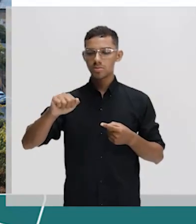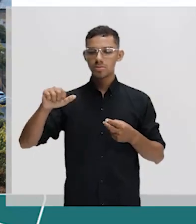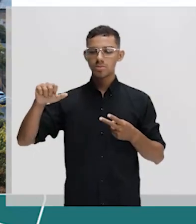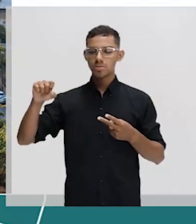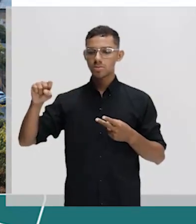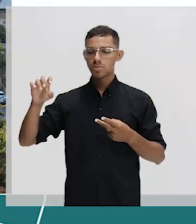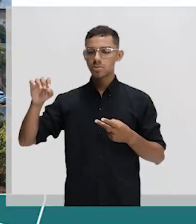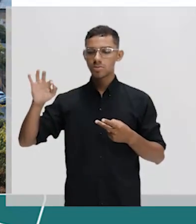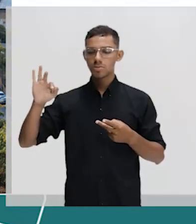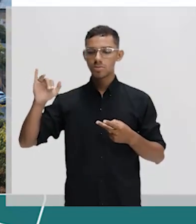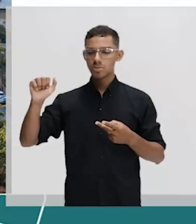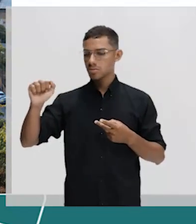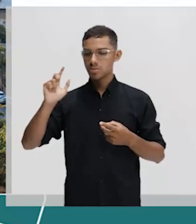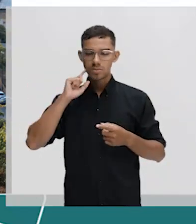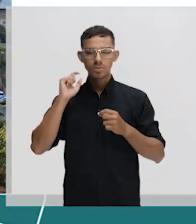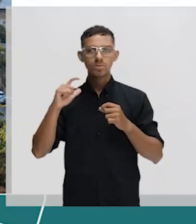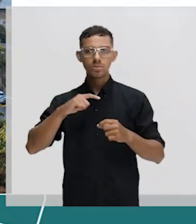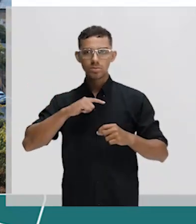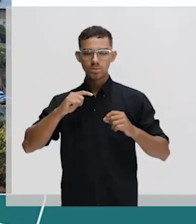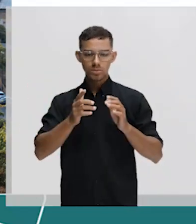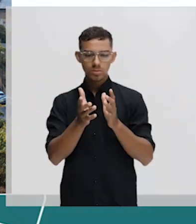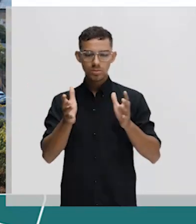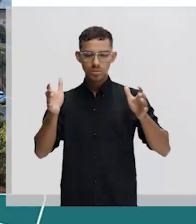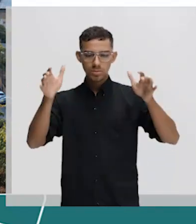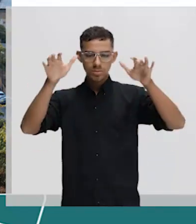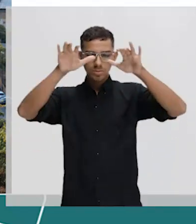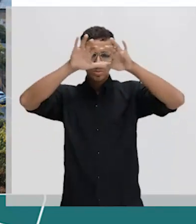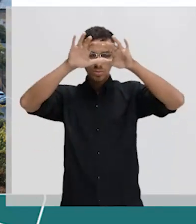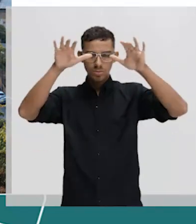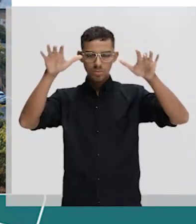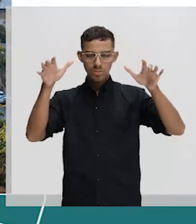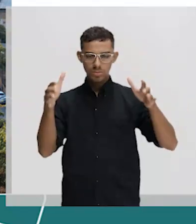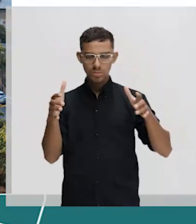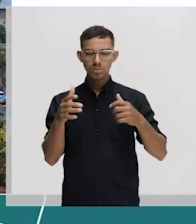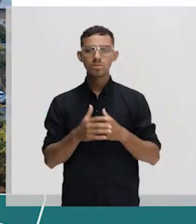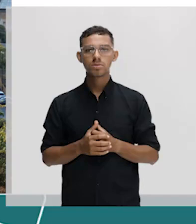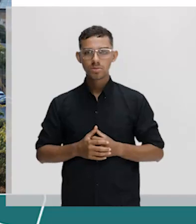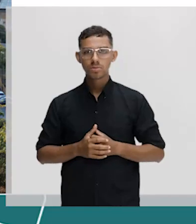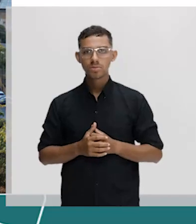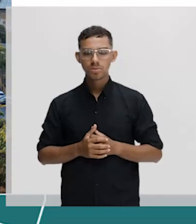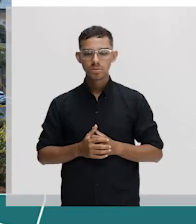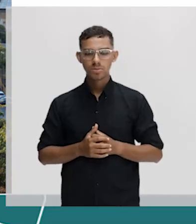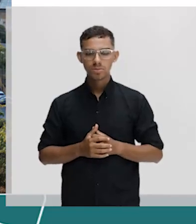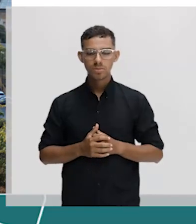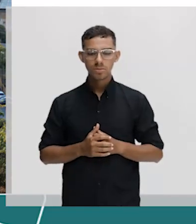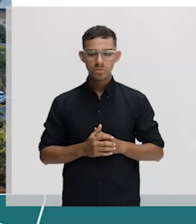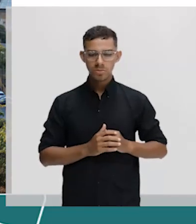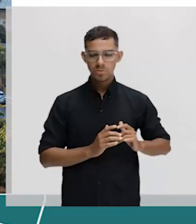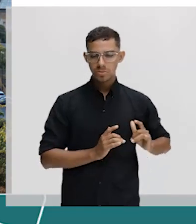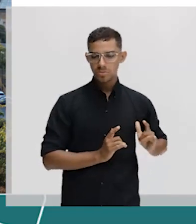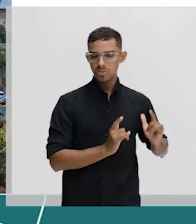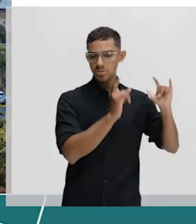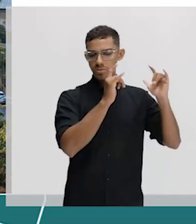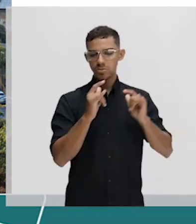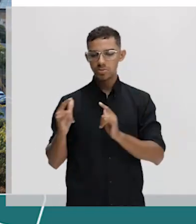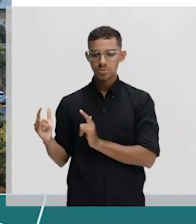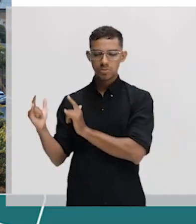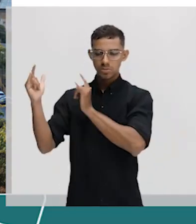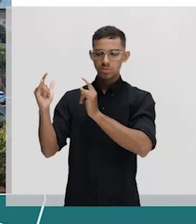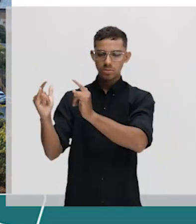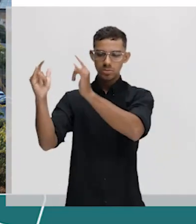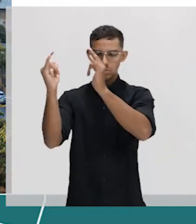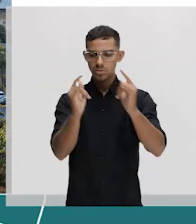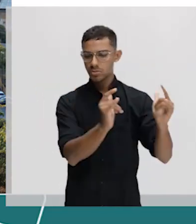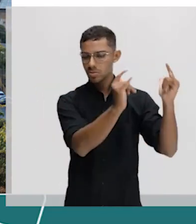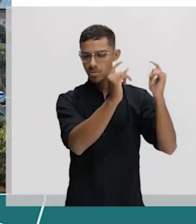base quadrada, tem uma cobertura, uma cúpula, uma abóbada, né, gigante e 4 torres que se estabelecem. Isso aqui vocês já viram,